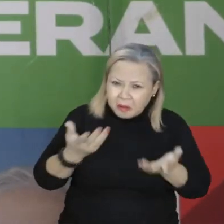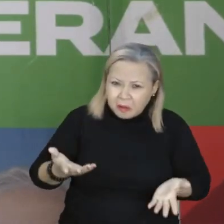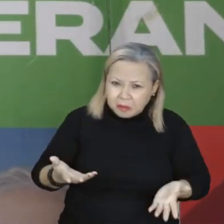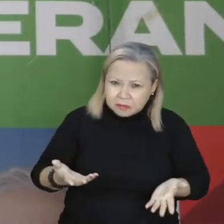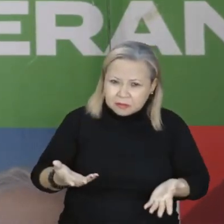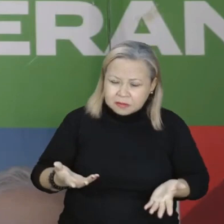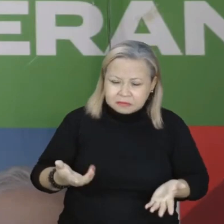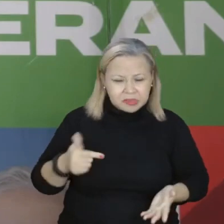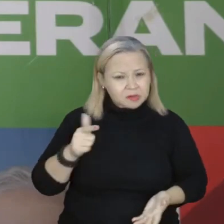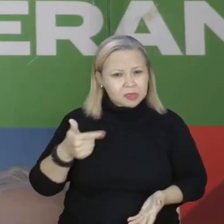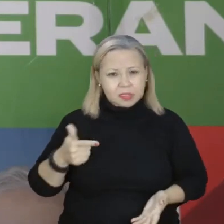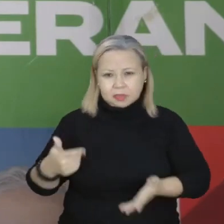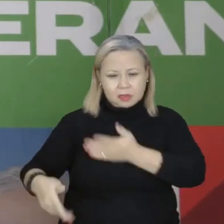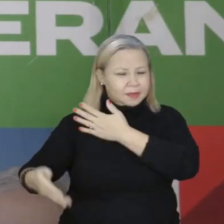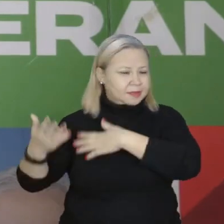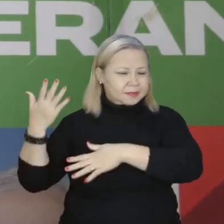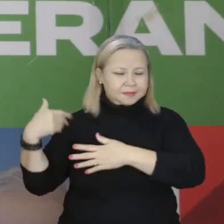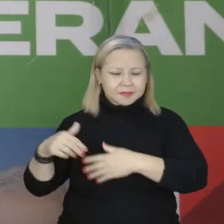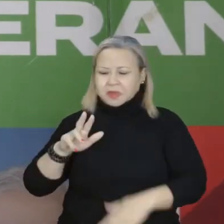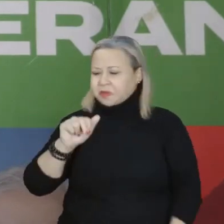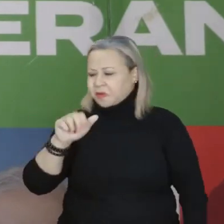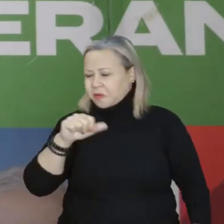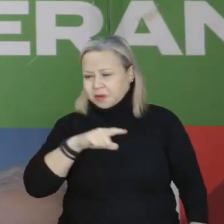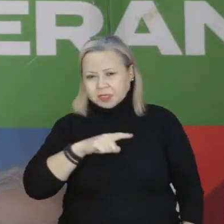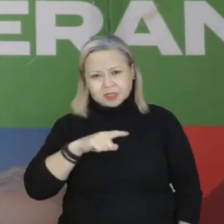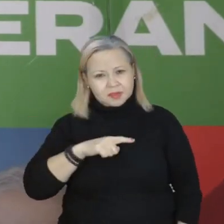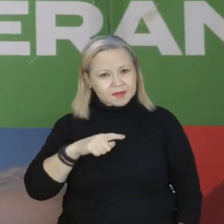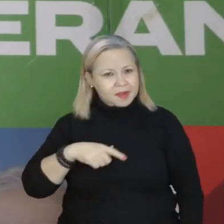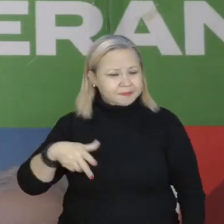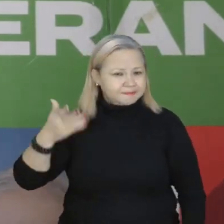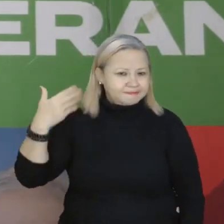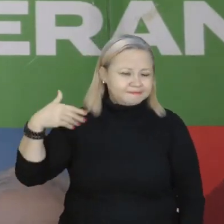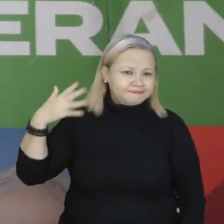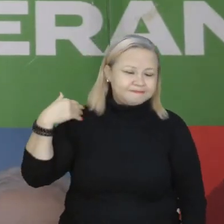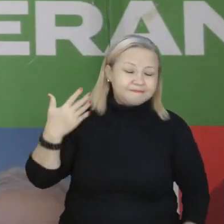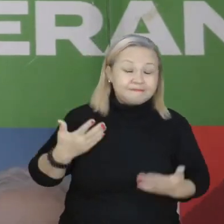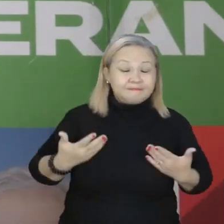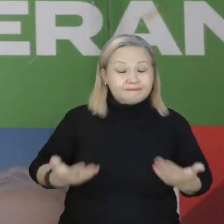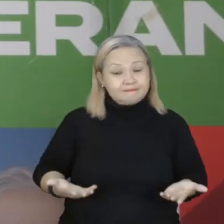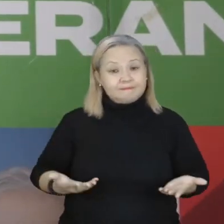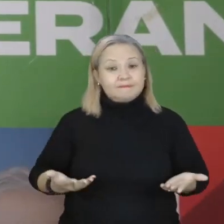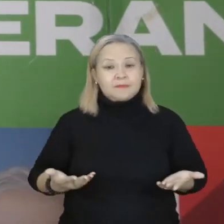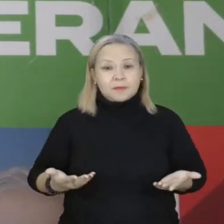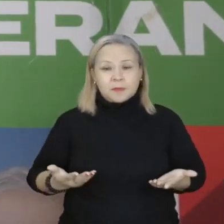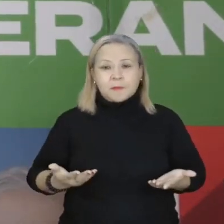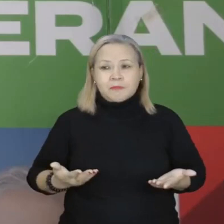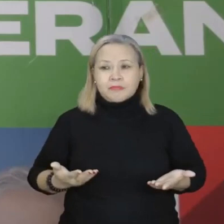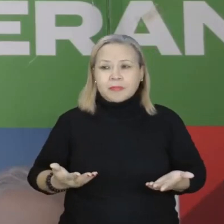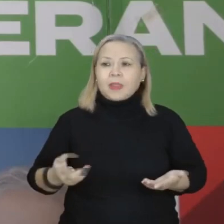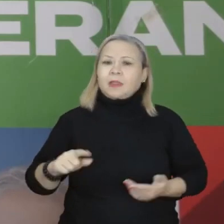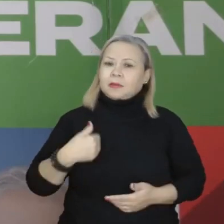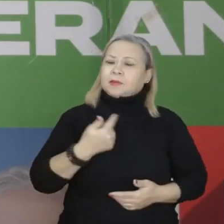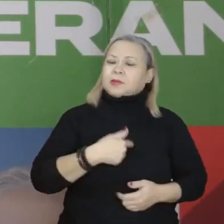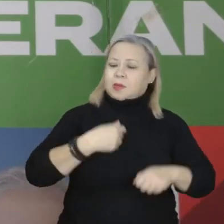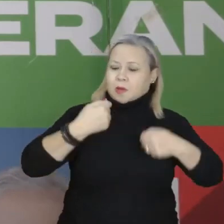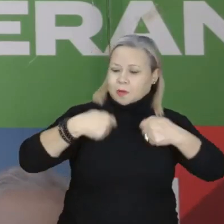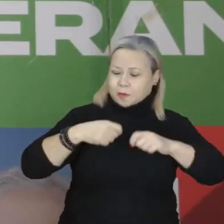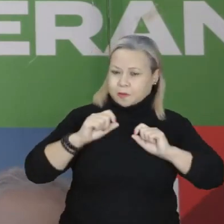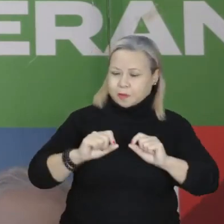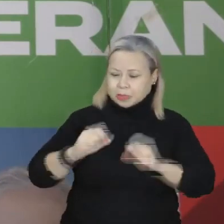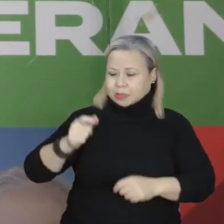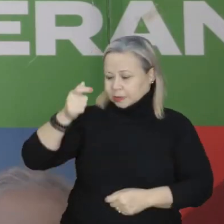tinha. Nunca tivemos. Então, a gente tem